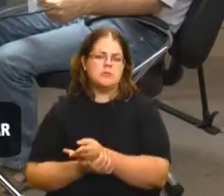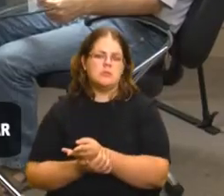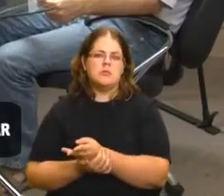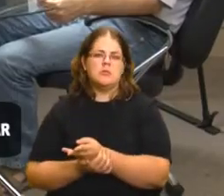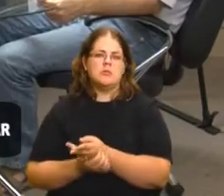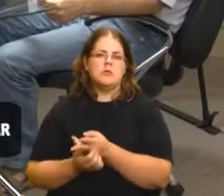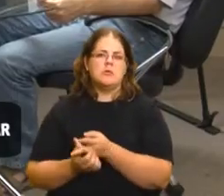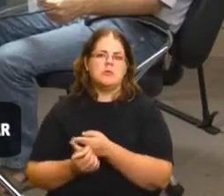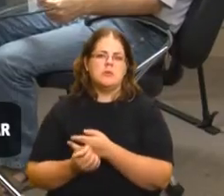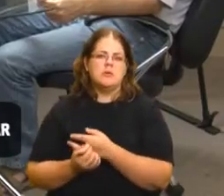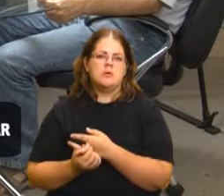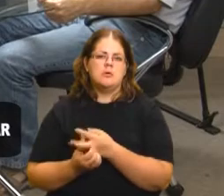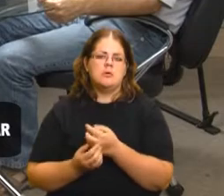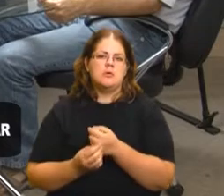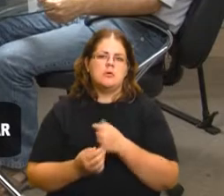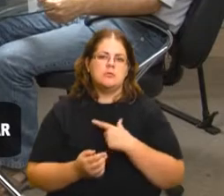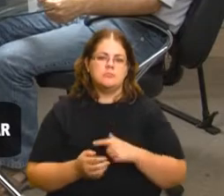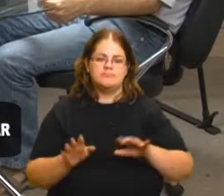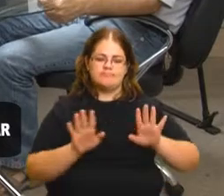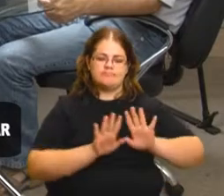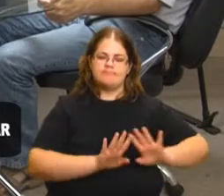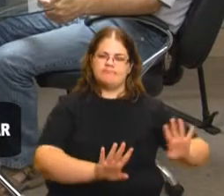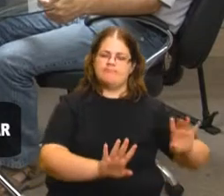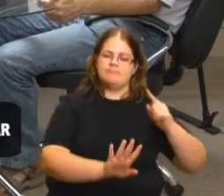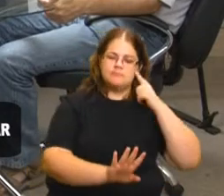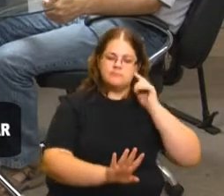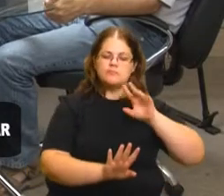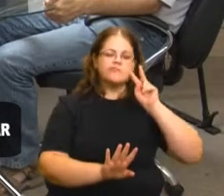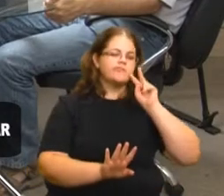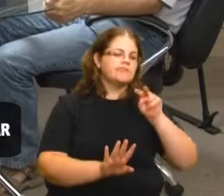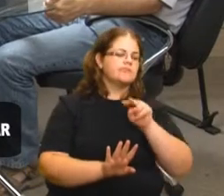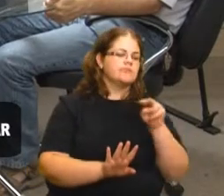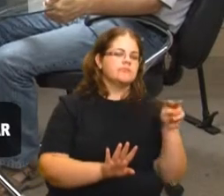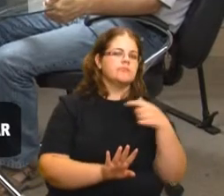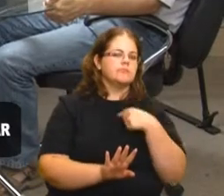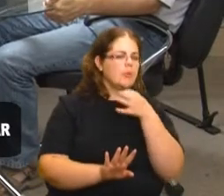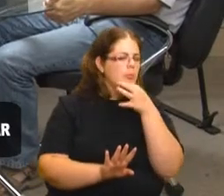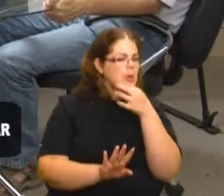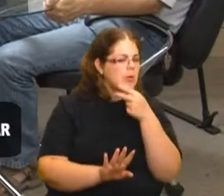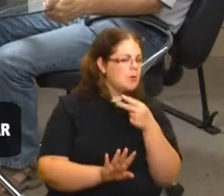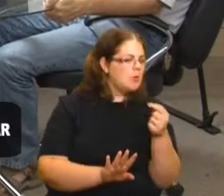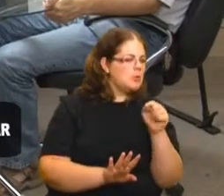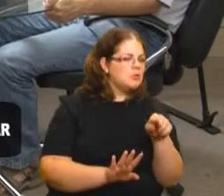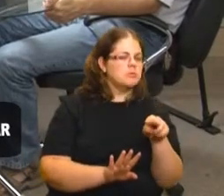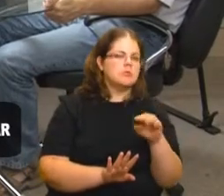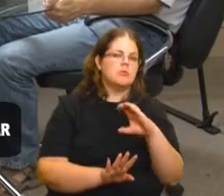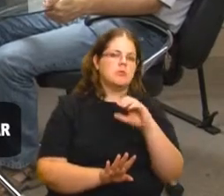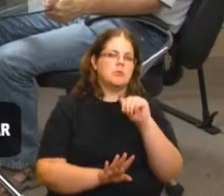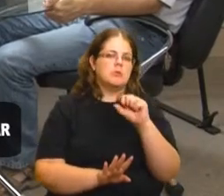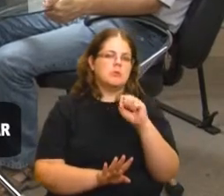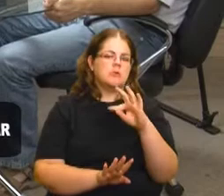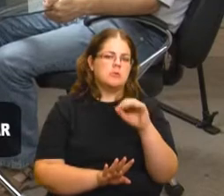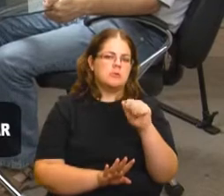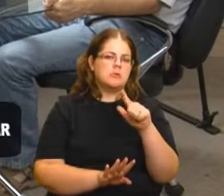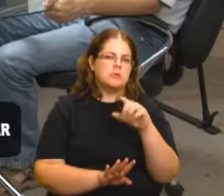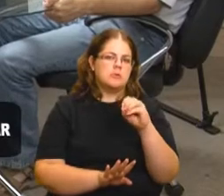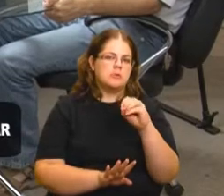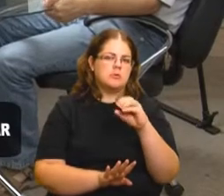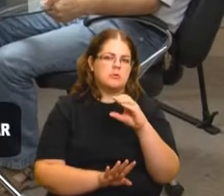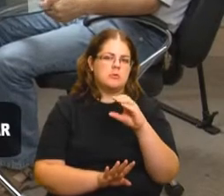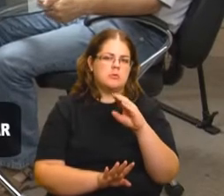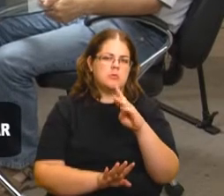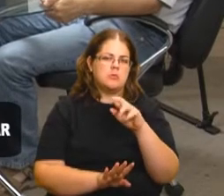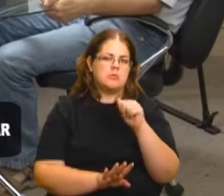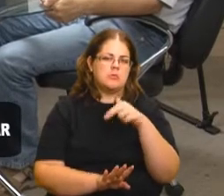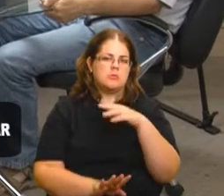grosseiro que cometeu, e se afasta do regime, passa a se transformar num crítico Castelo Branco, a moda